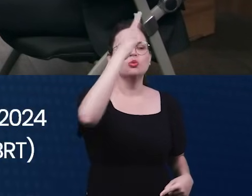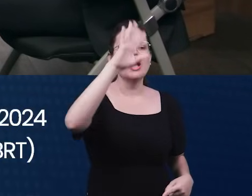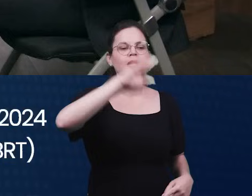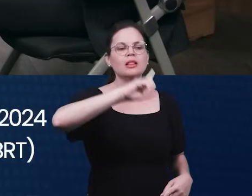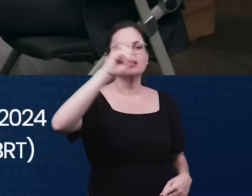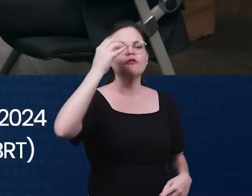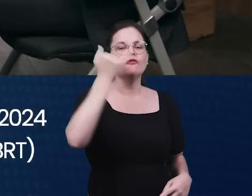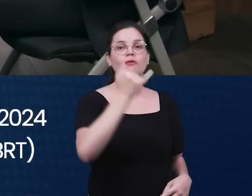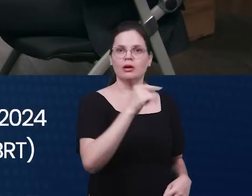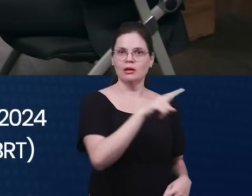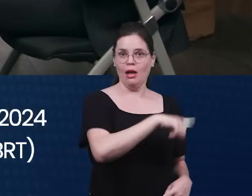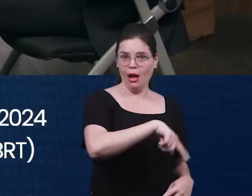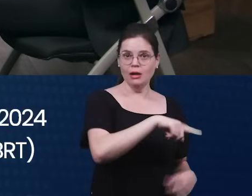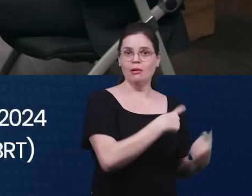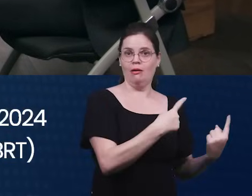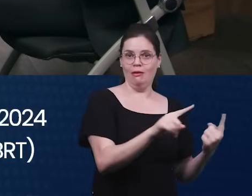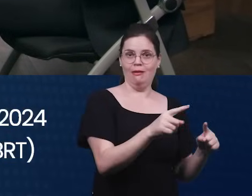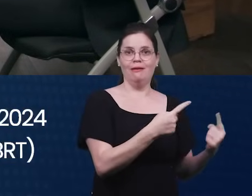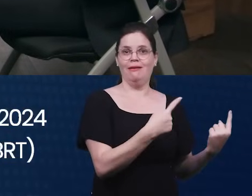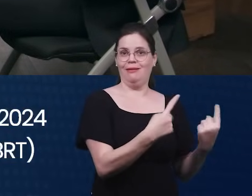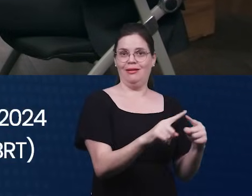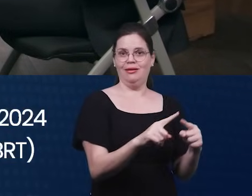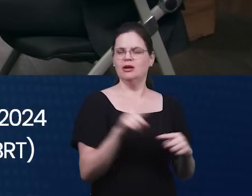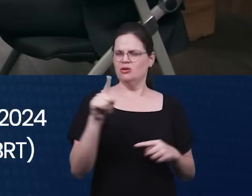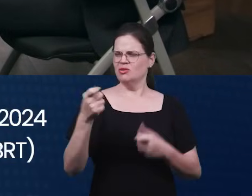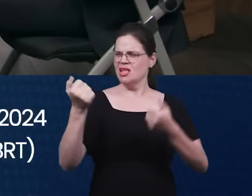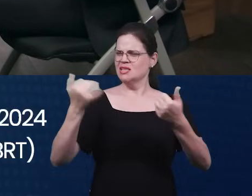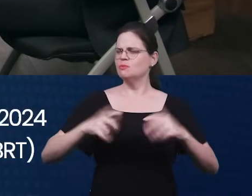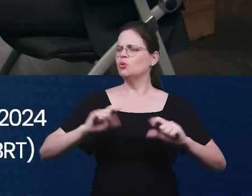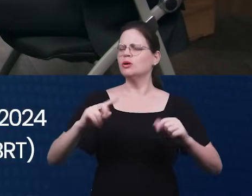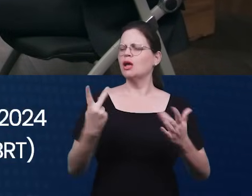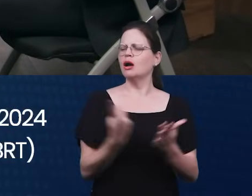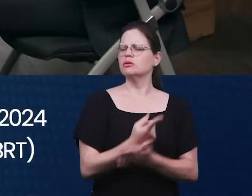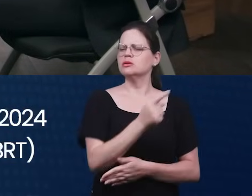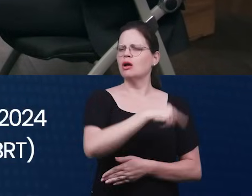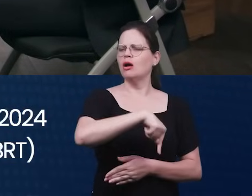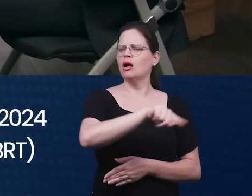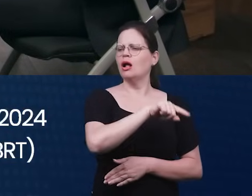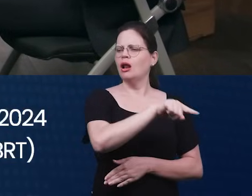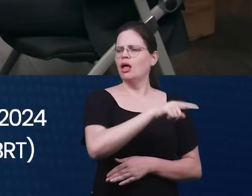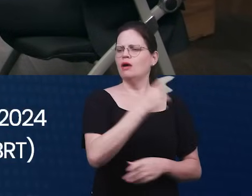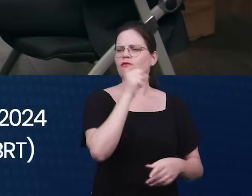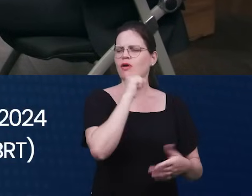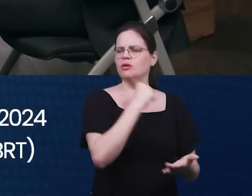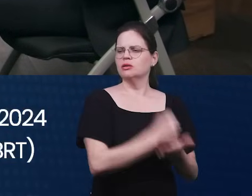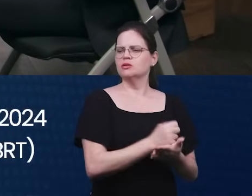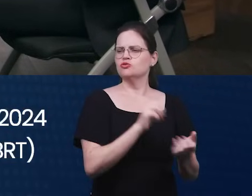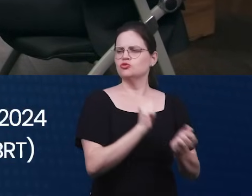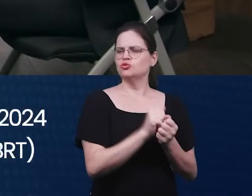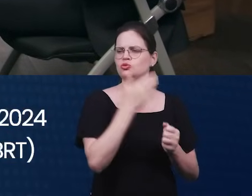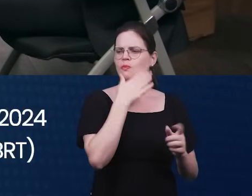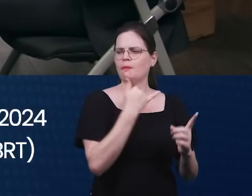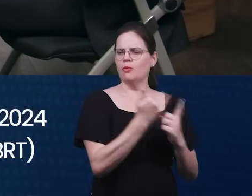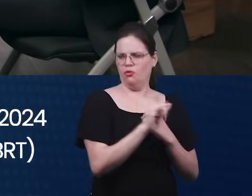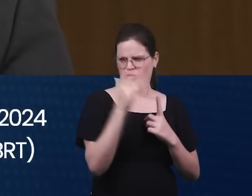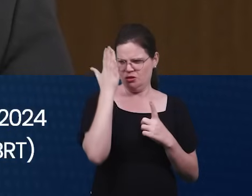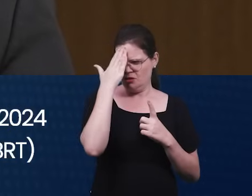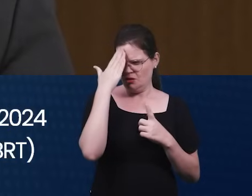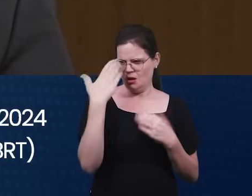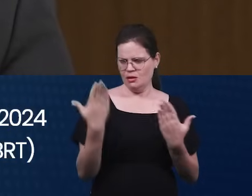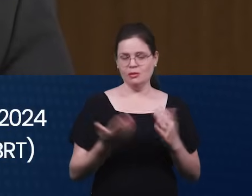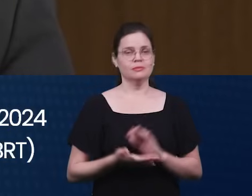um pouquinho desses daquilo que aconteceu no velho testamento com o Profético e com os profetas perfeitamente